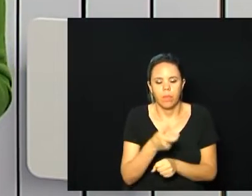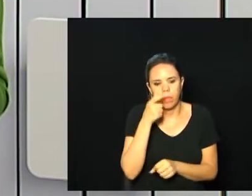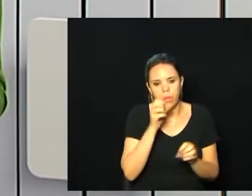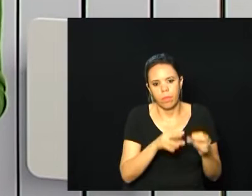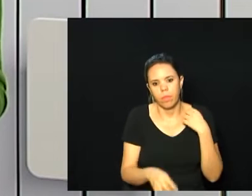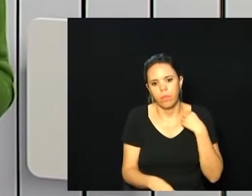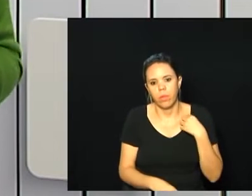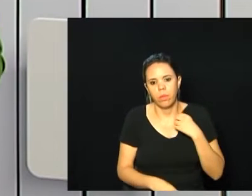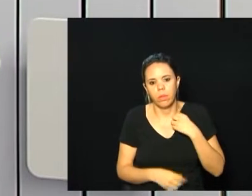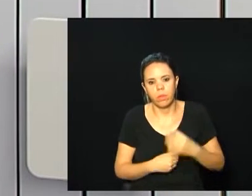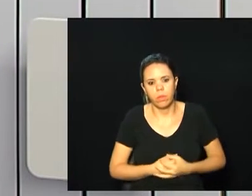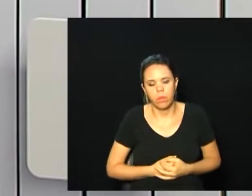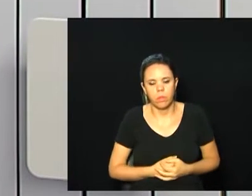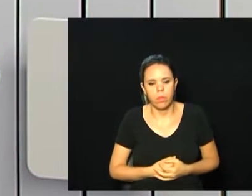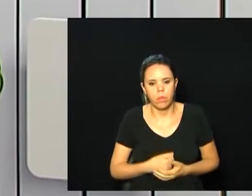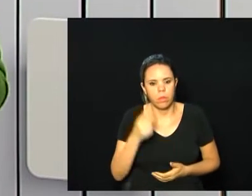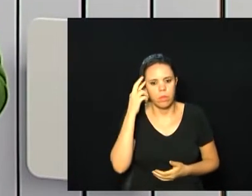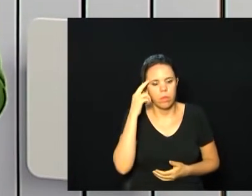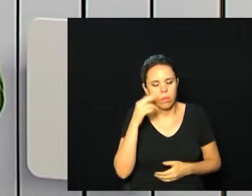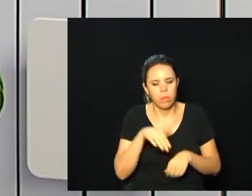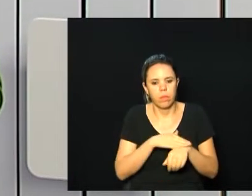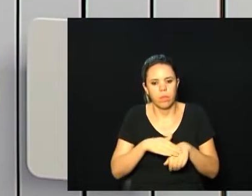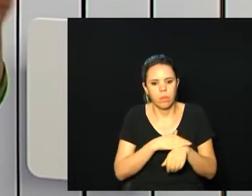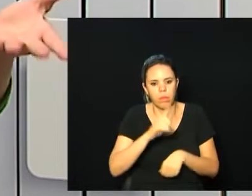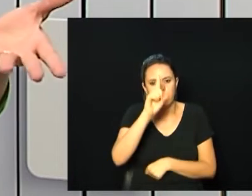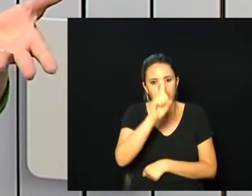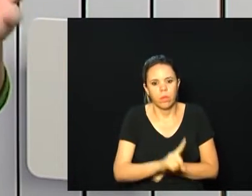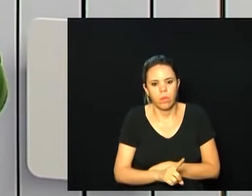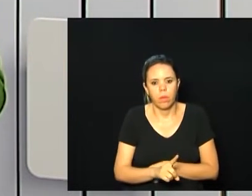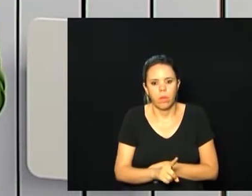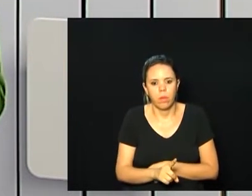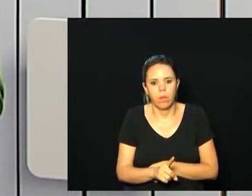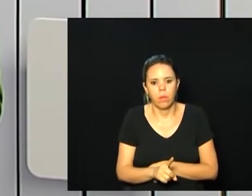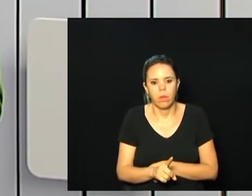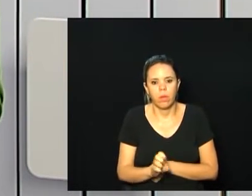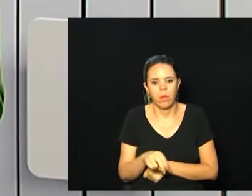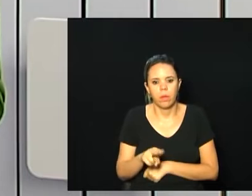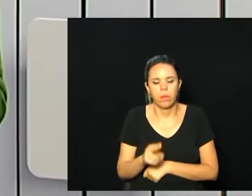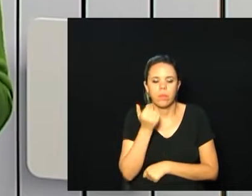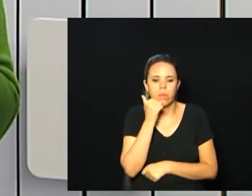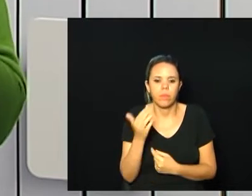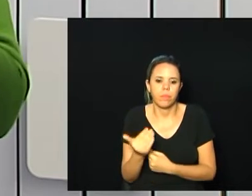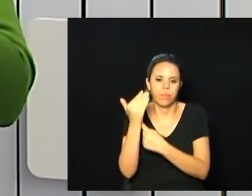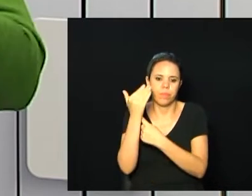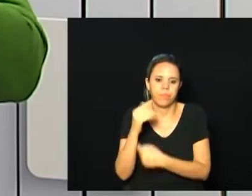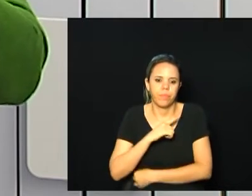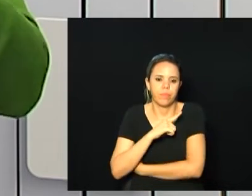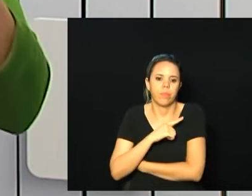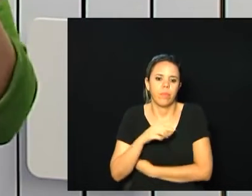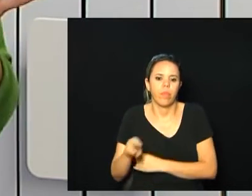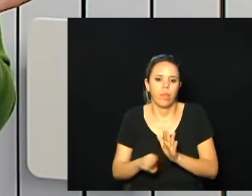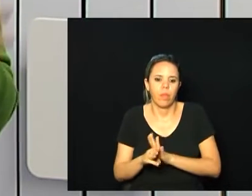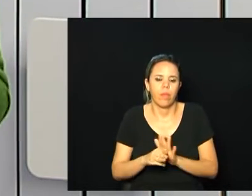Olho na Educação, o André Aranha conversou com o diretor do ELUM, a Escola de Ciência e Tecnologia, que tem um método